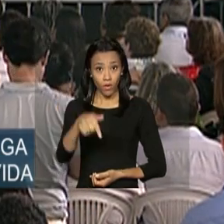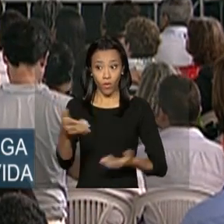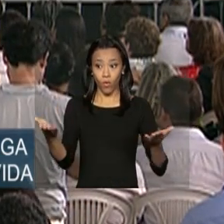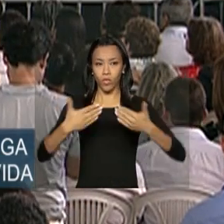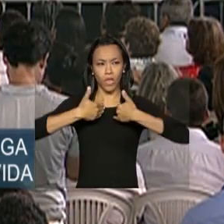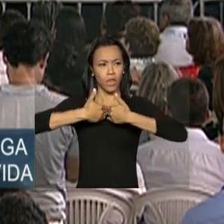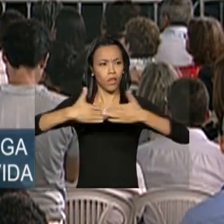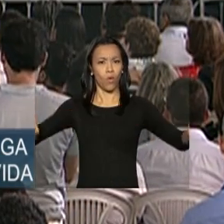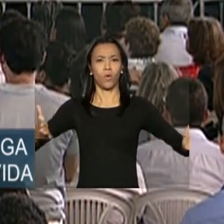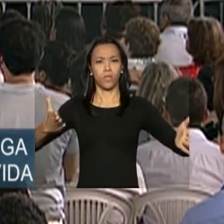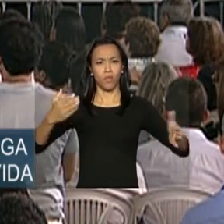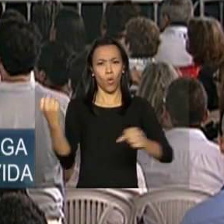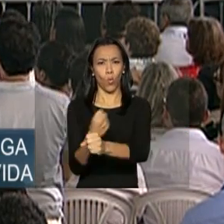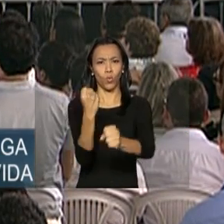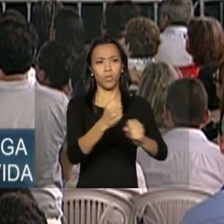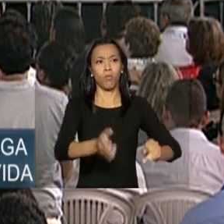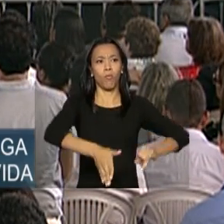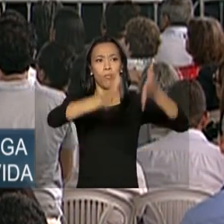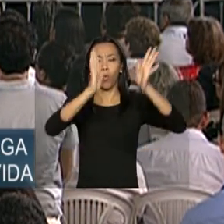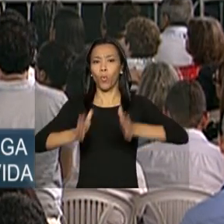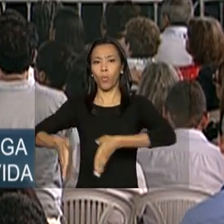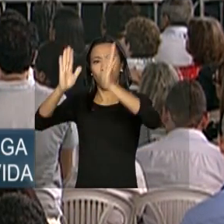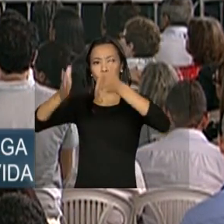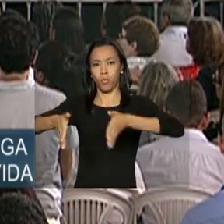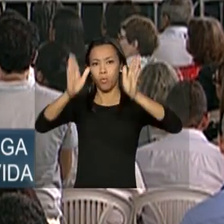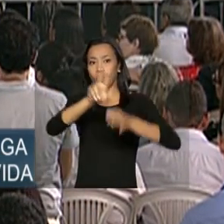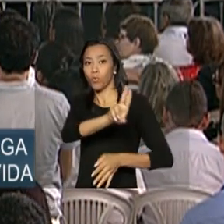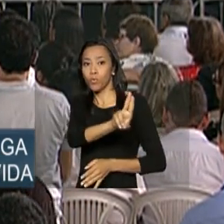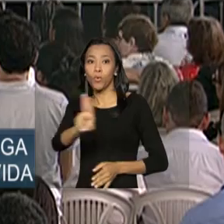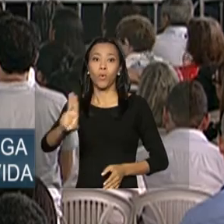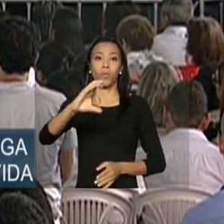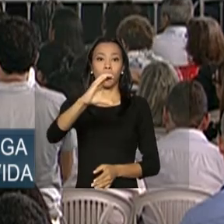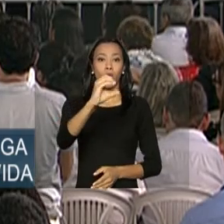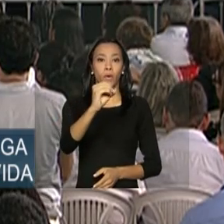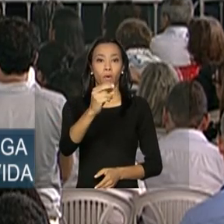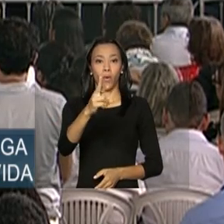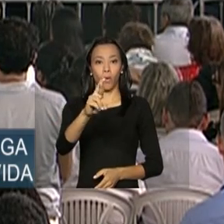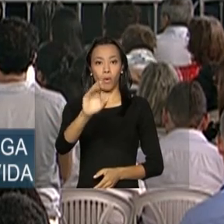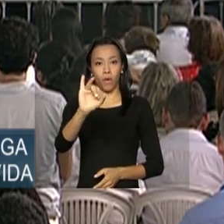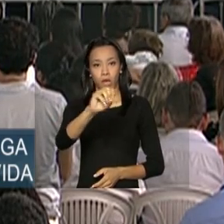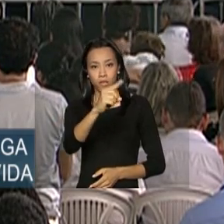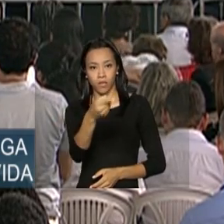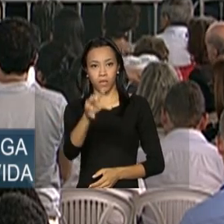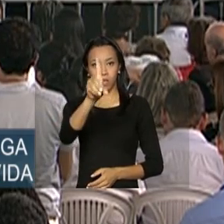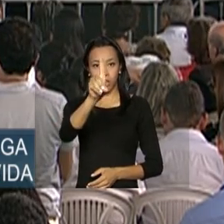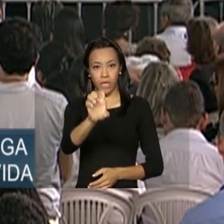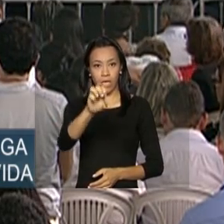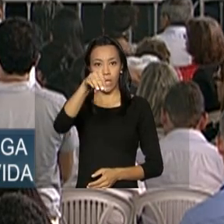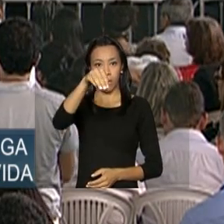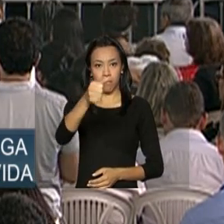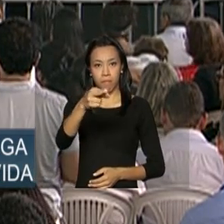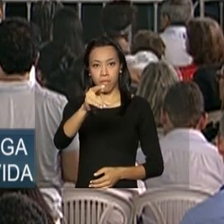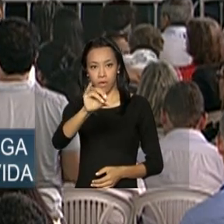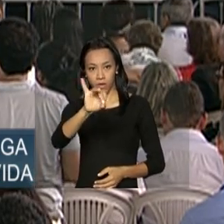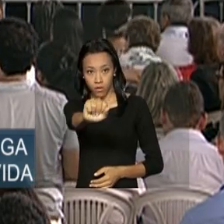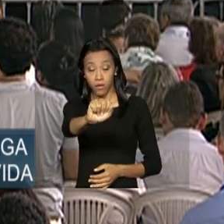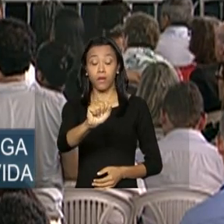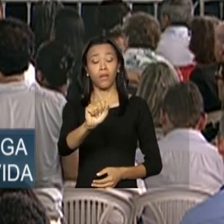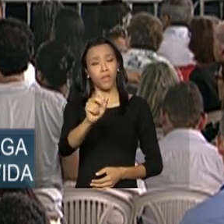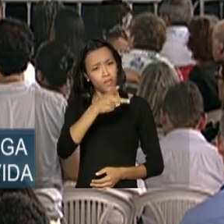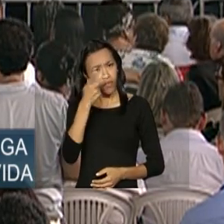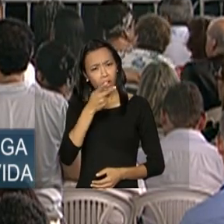inauguração aqui desse residencial Coração de Maria e dizer para vocês